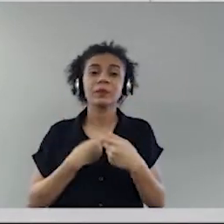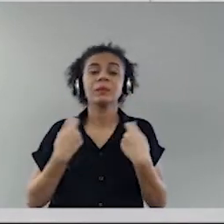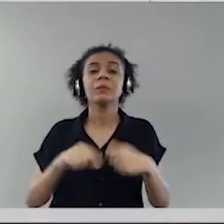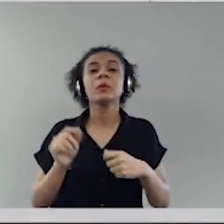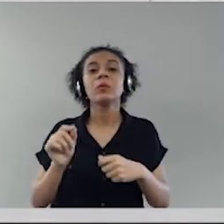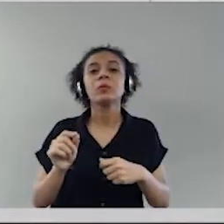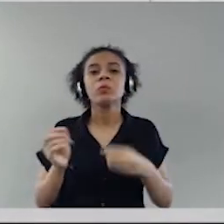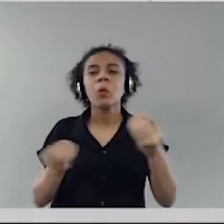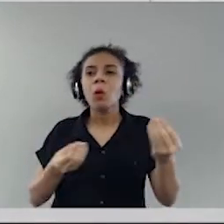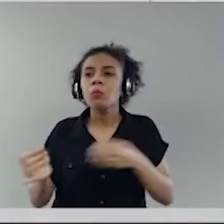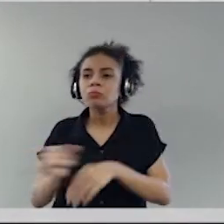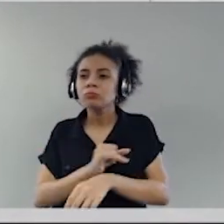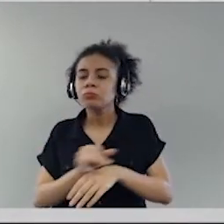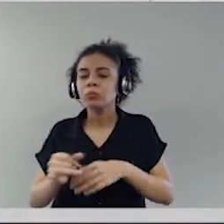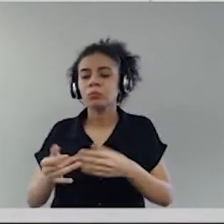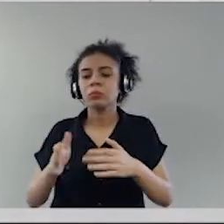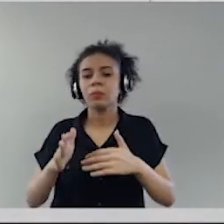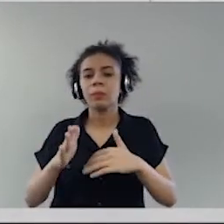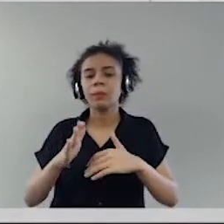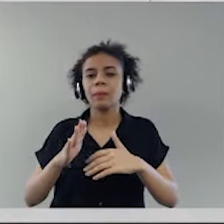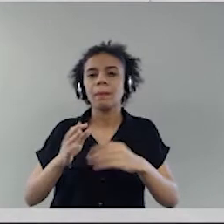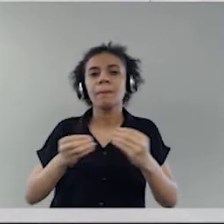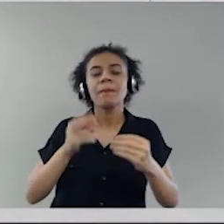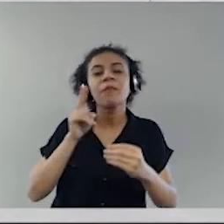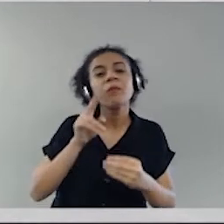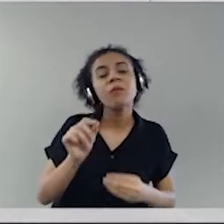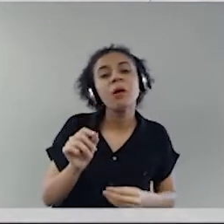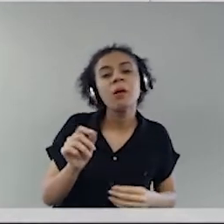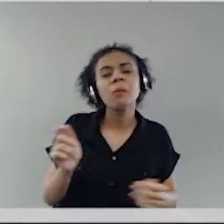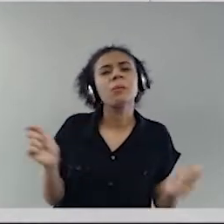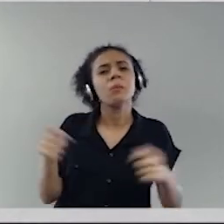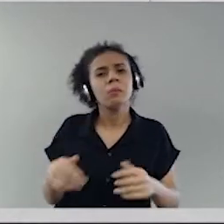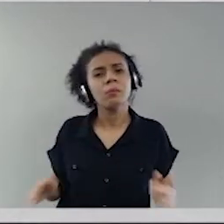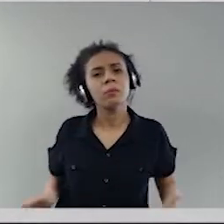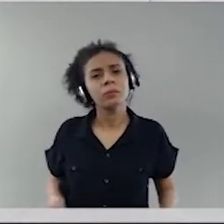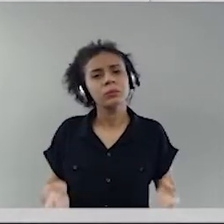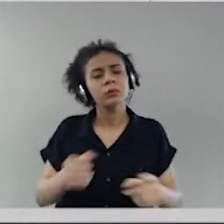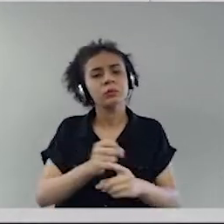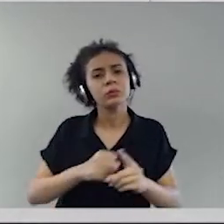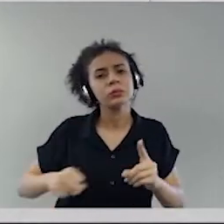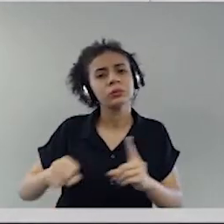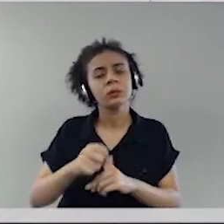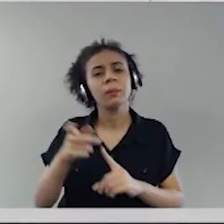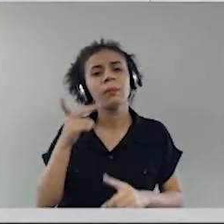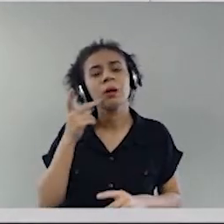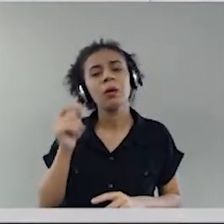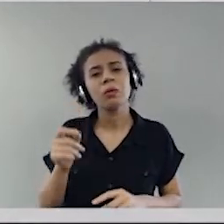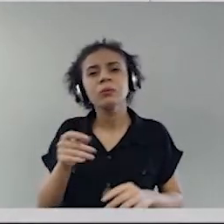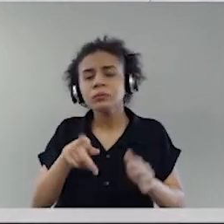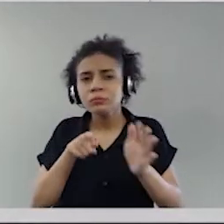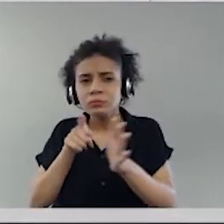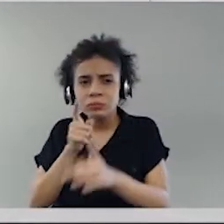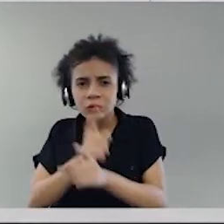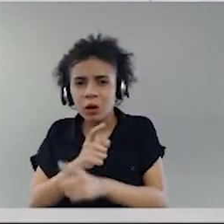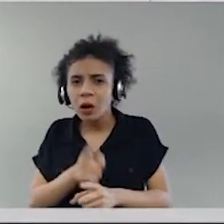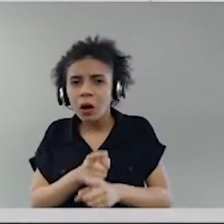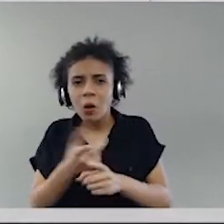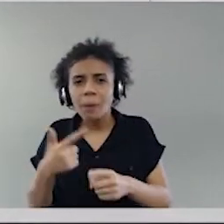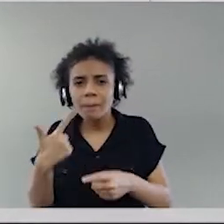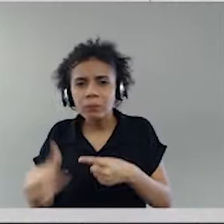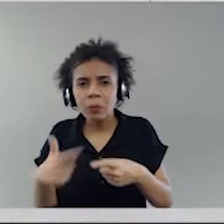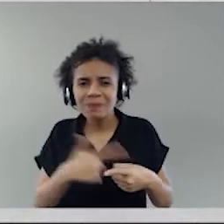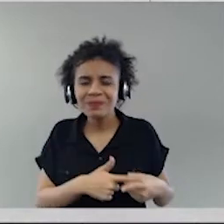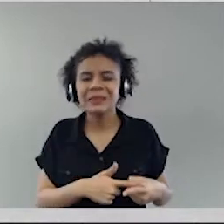precisamos estruturar planos e prever e capacitar a sociedade para identificar quais são as